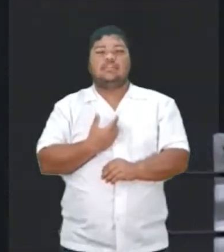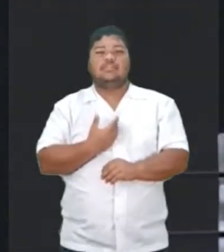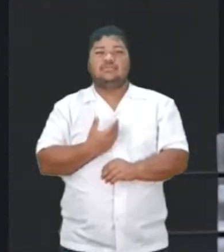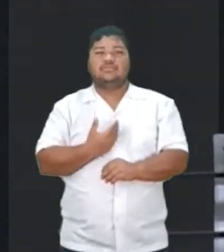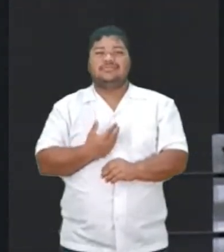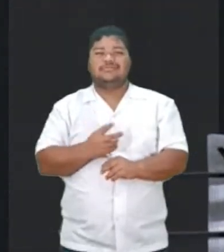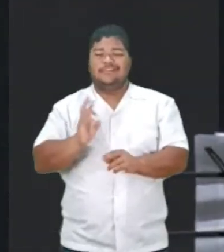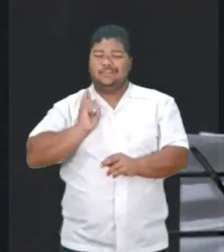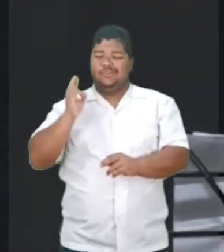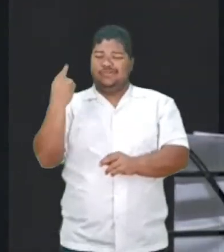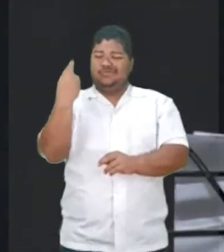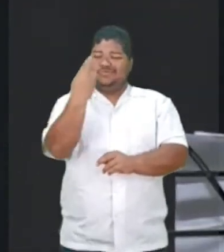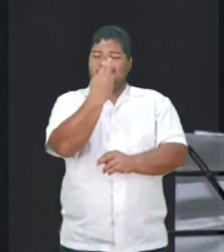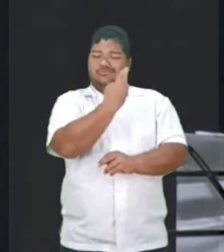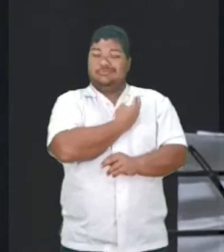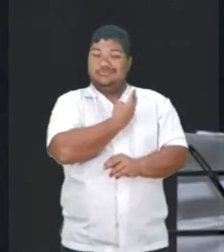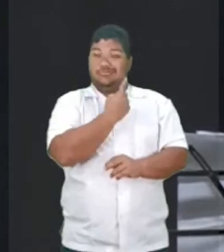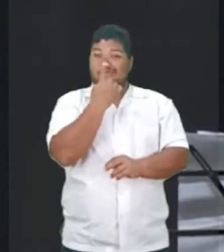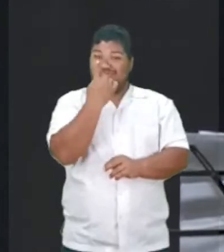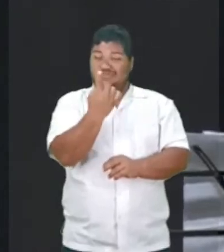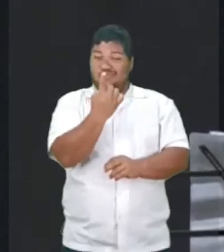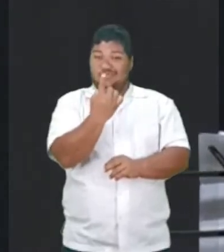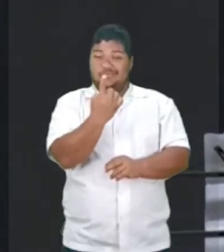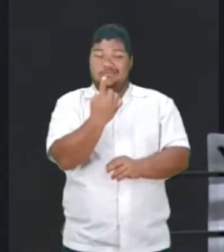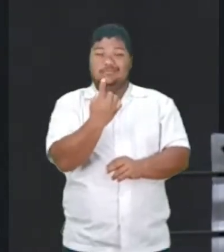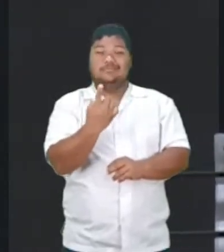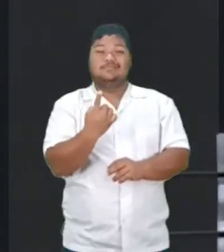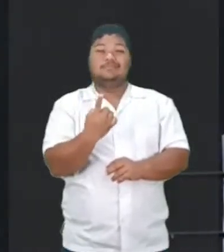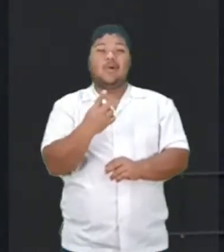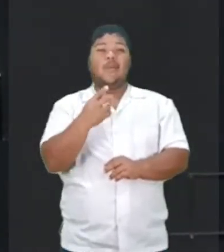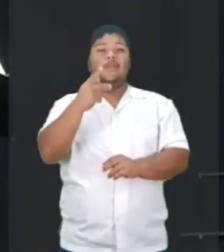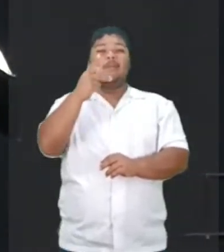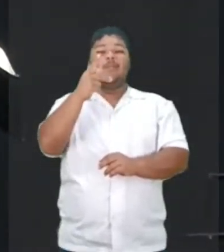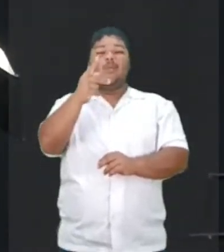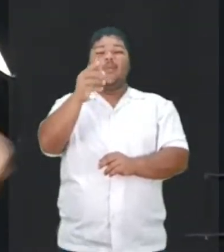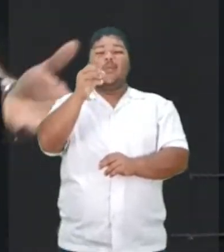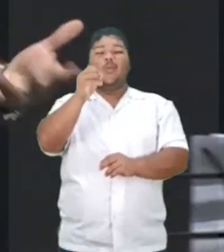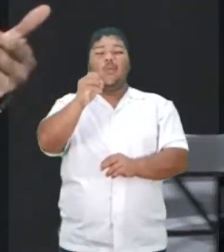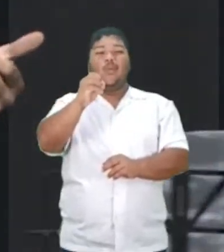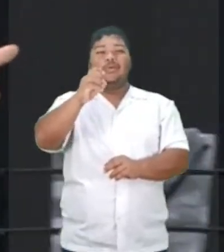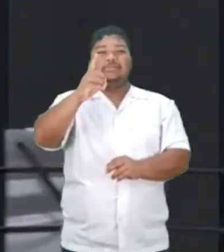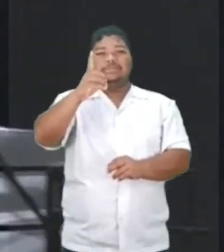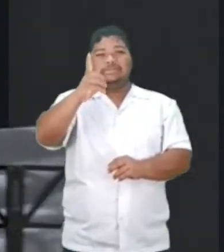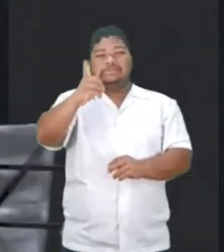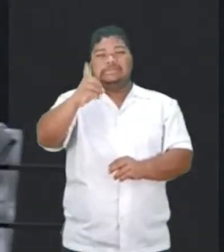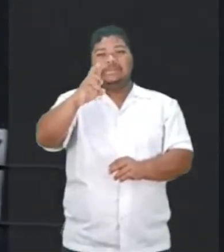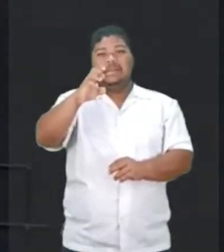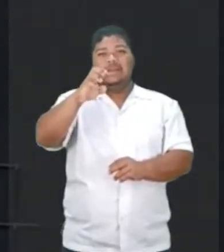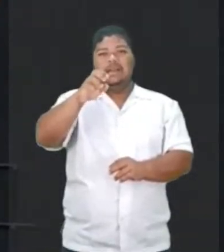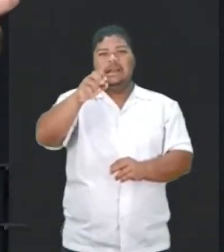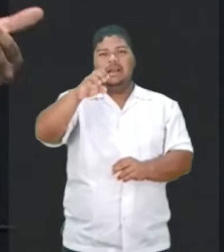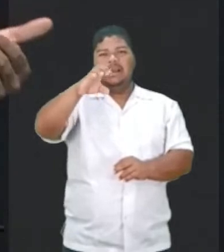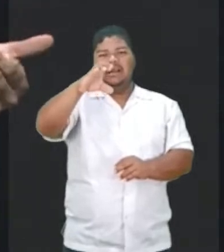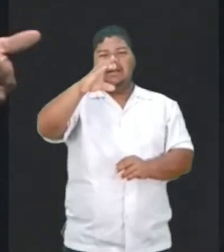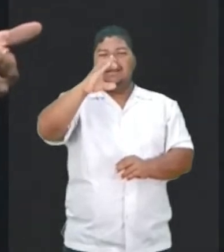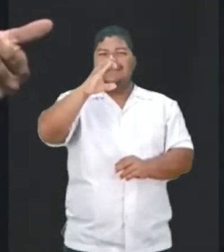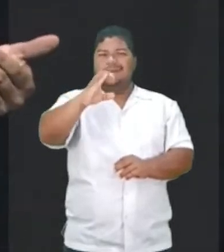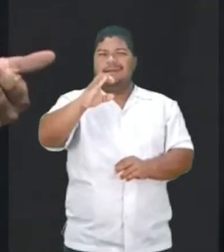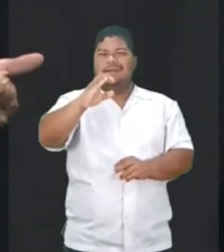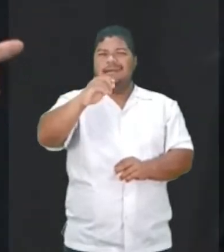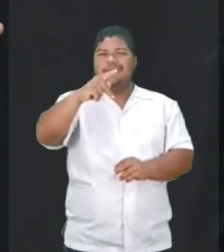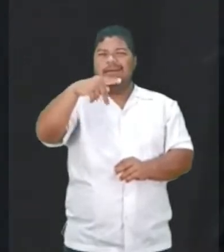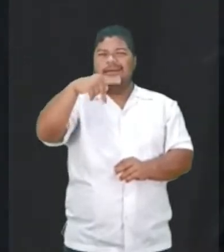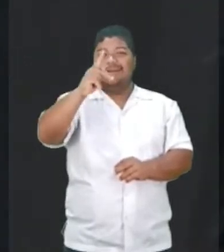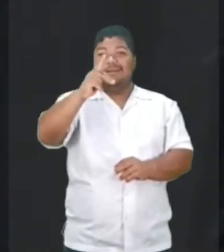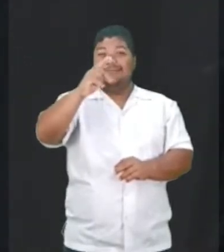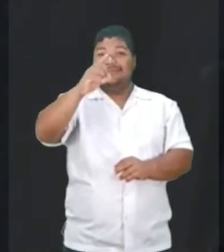E um desses podcasts que eu assisti dele, eu achei tão legal. Ele trouxe uma pesquisa científica que